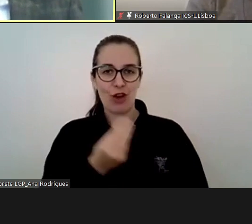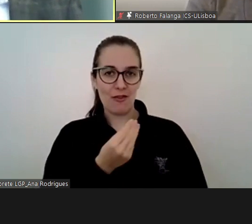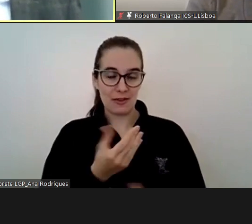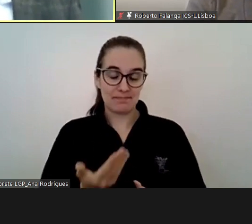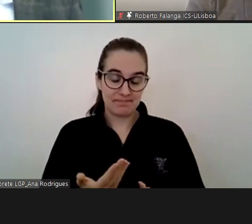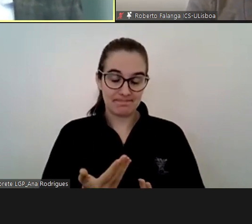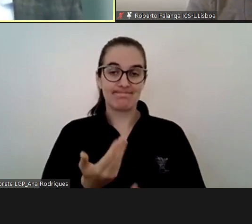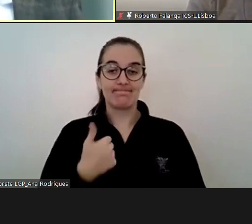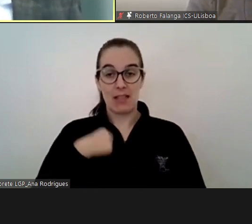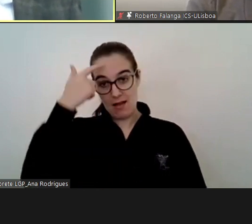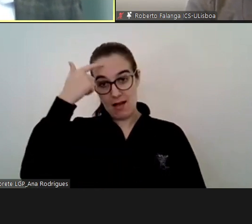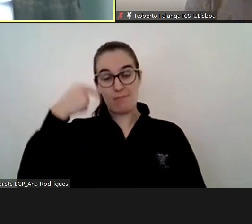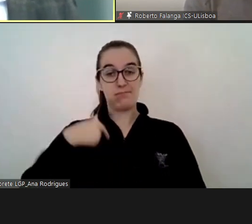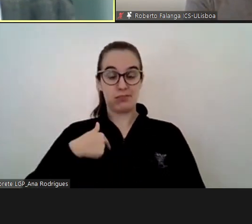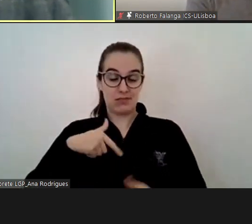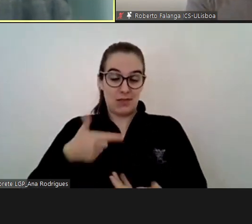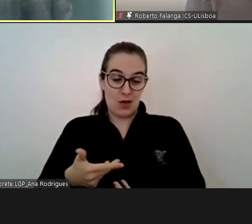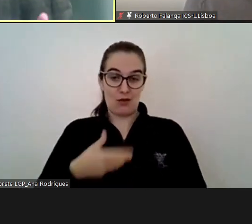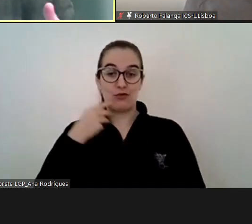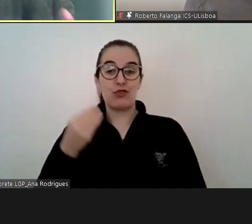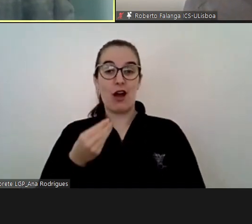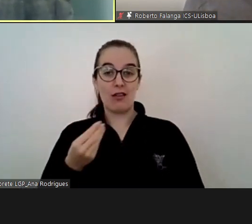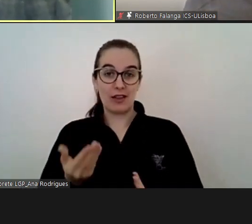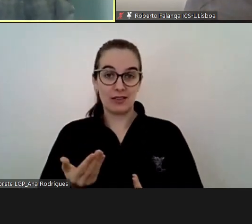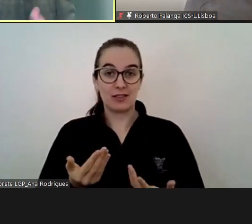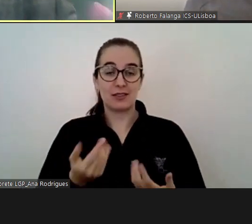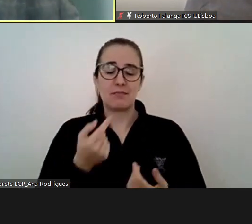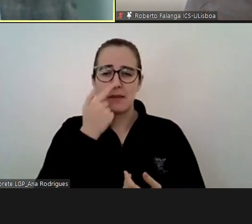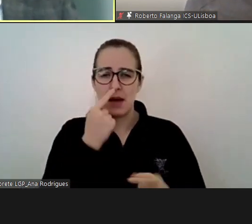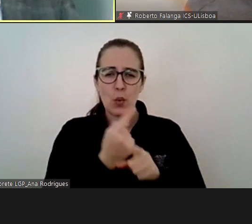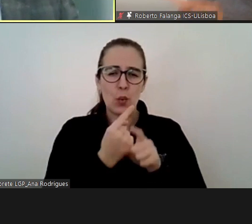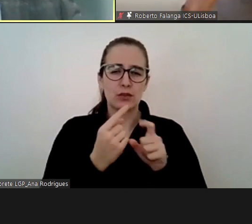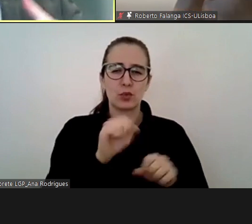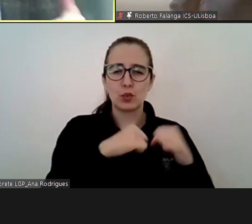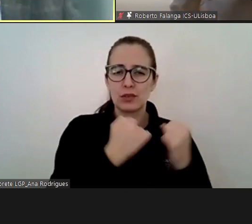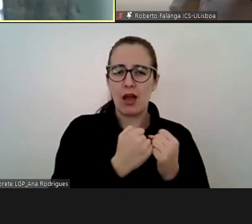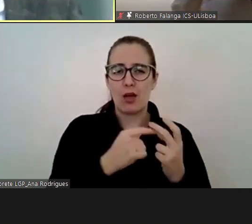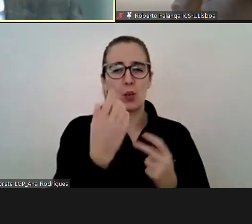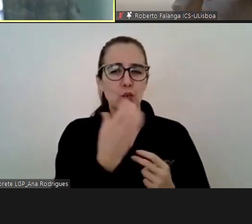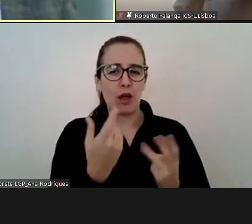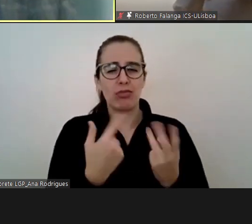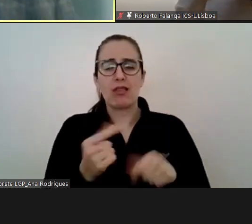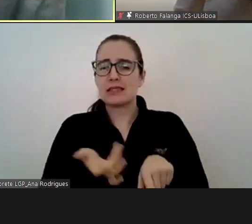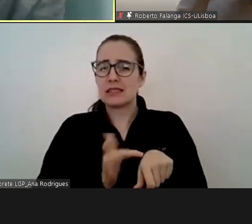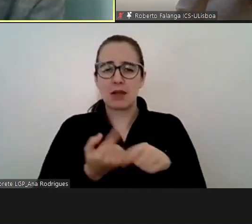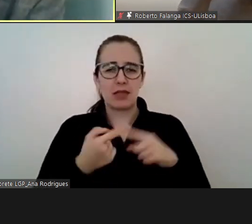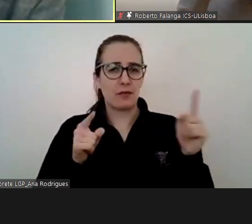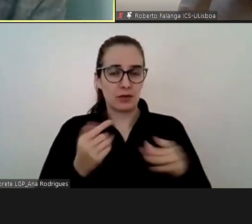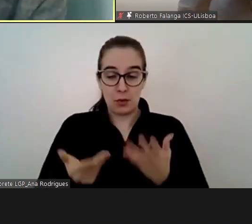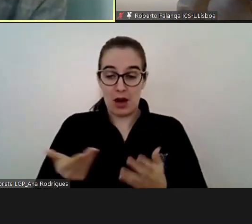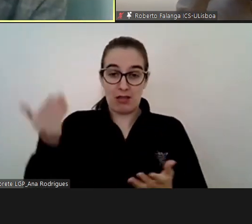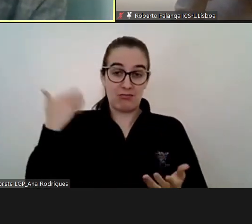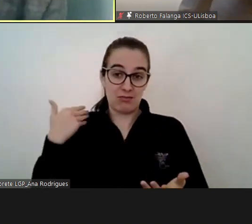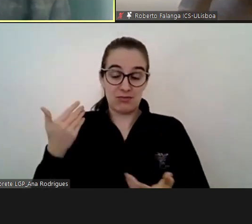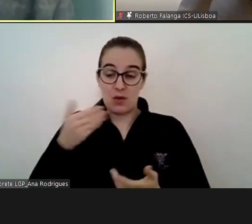que nós sabemos que a juventude hoje tem preferências sociais, culturais, sensibilidades diferentes daquilo que têm as gerações